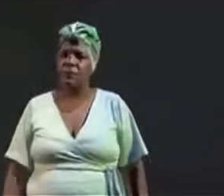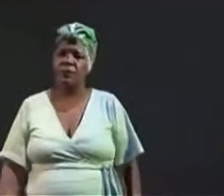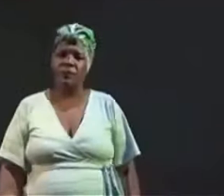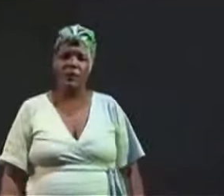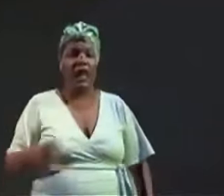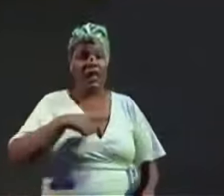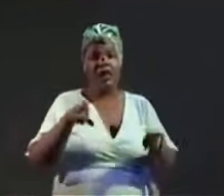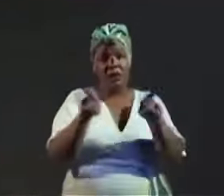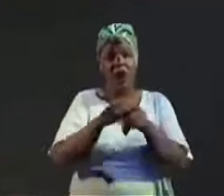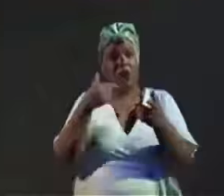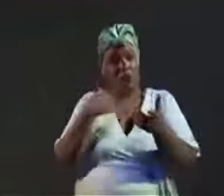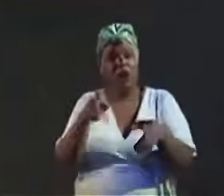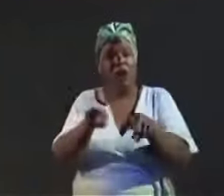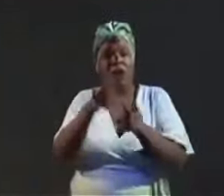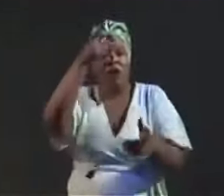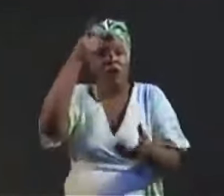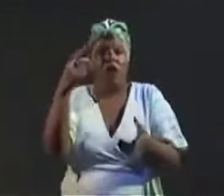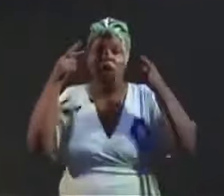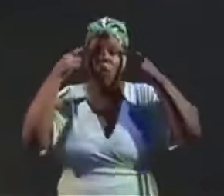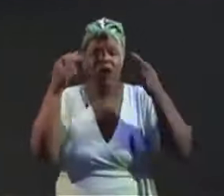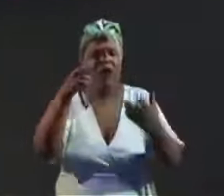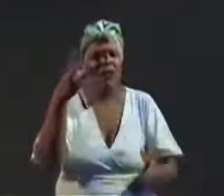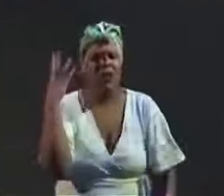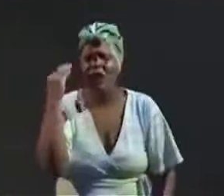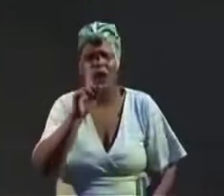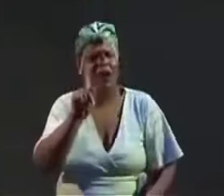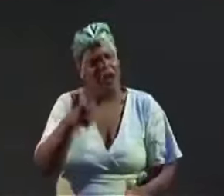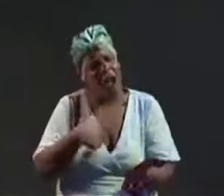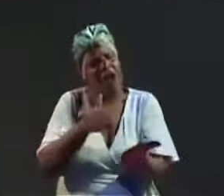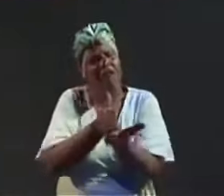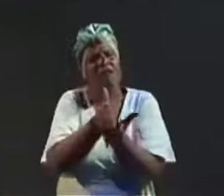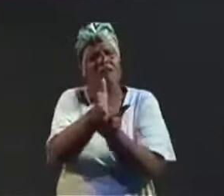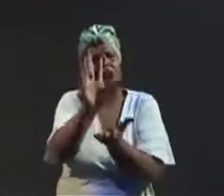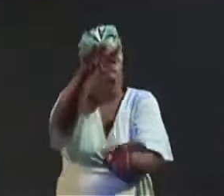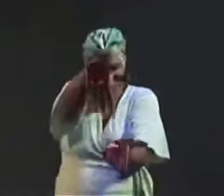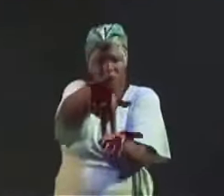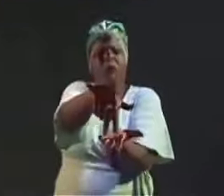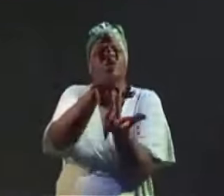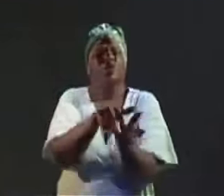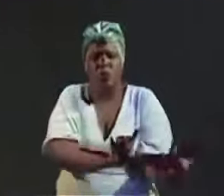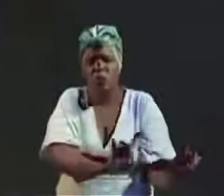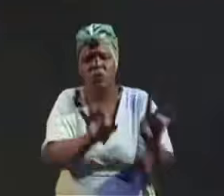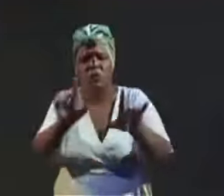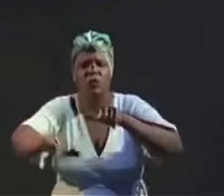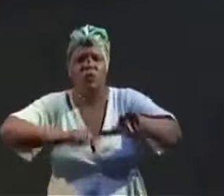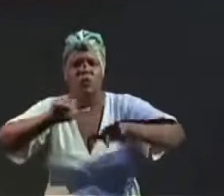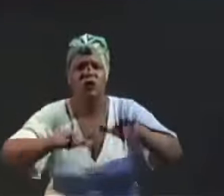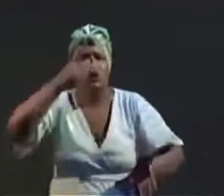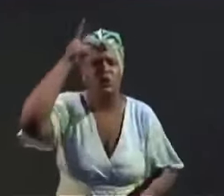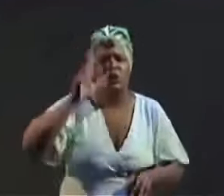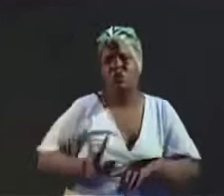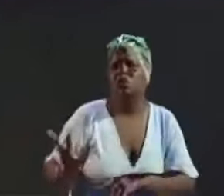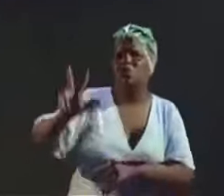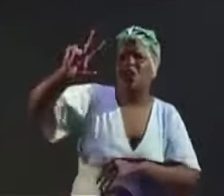Certo? Bota mais pilha, cega a razão, acredite no foco do caô. Faz o linho, exime o terno novo, cria leis pra terra, trabalhador. Quem tem menos se